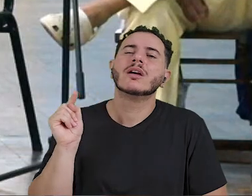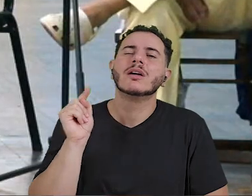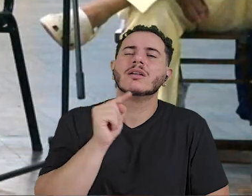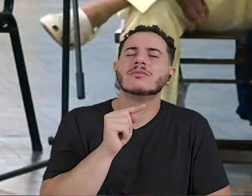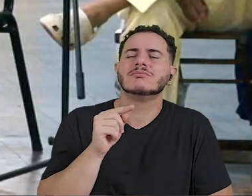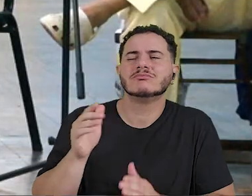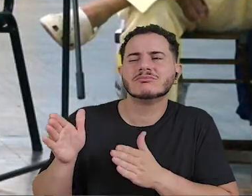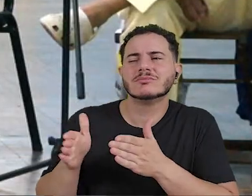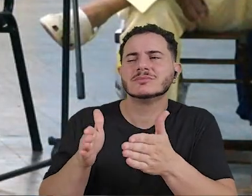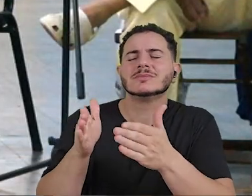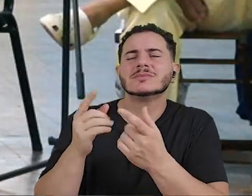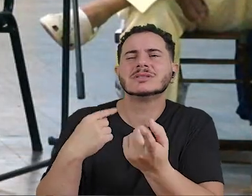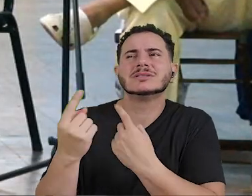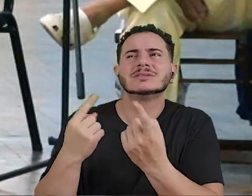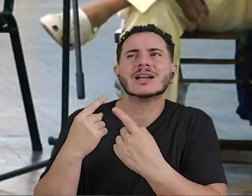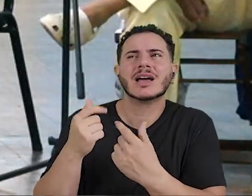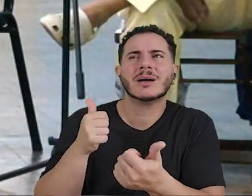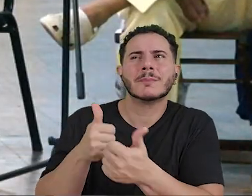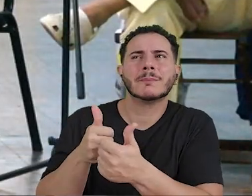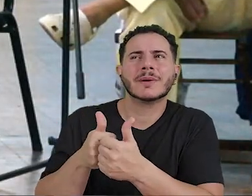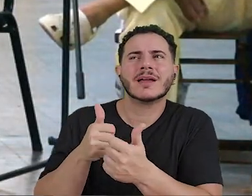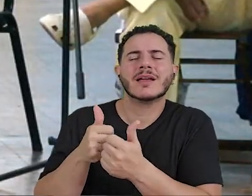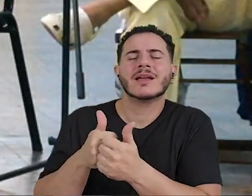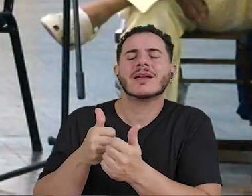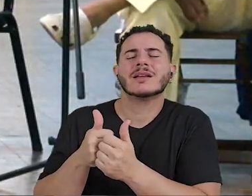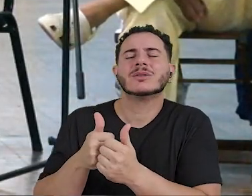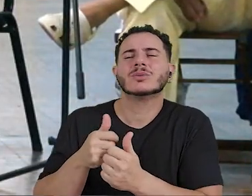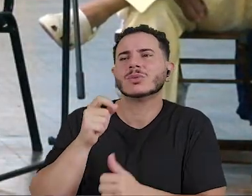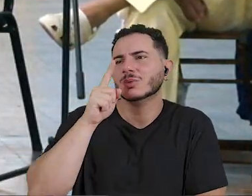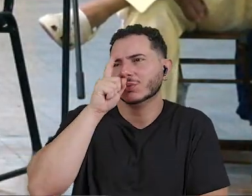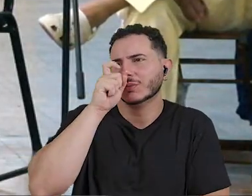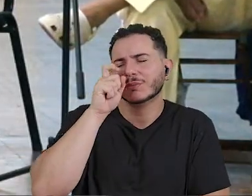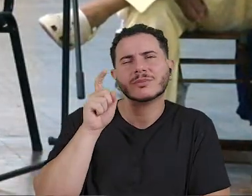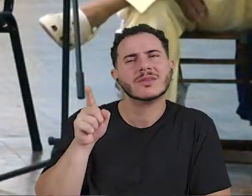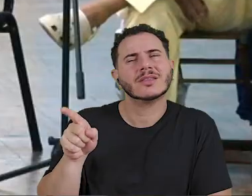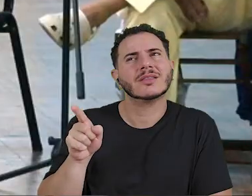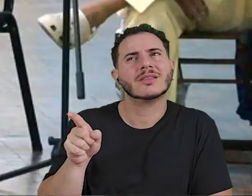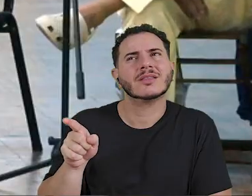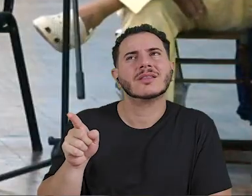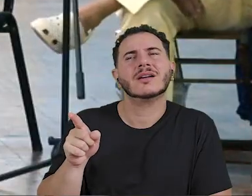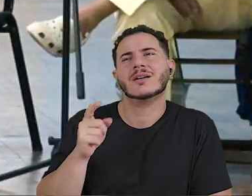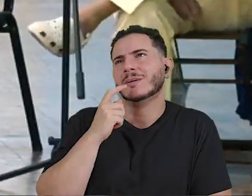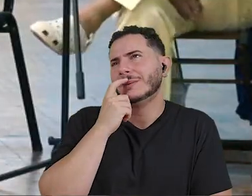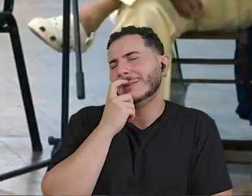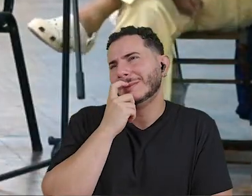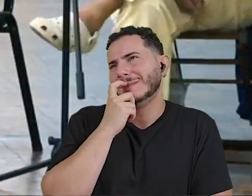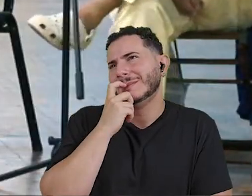num festival ali, junto daquela, na maternidade dele.